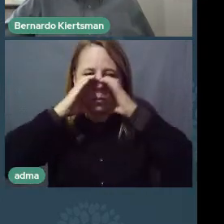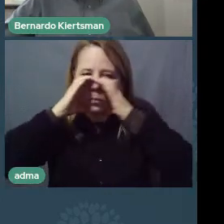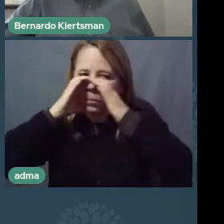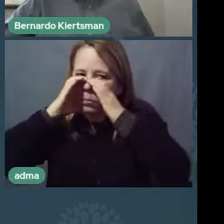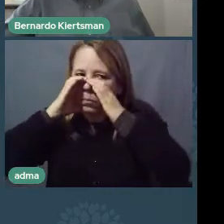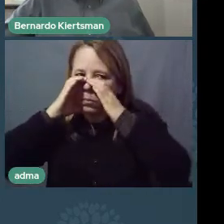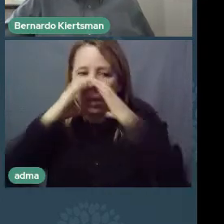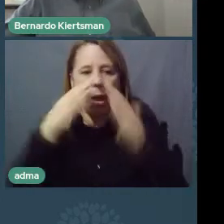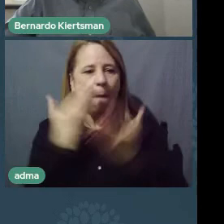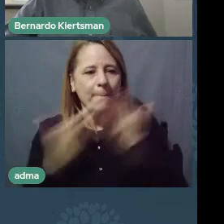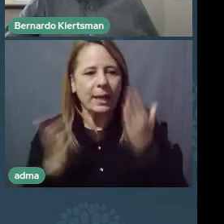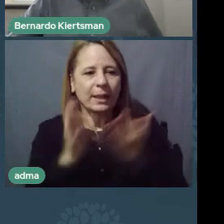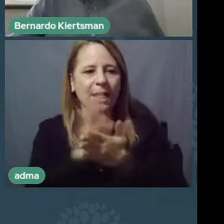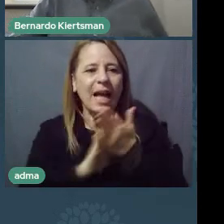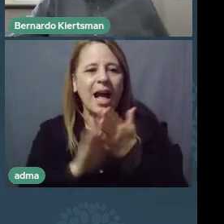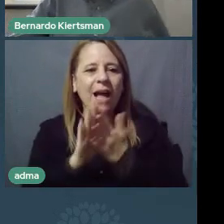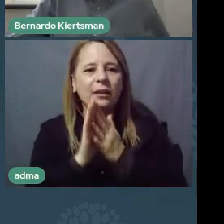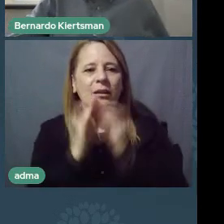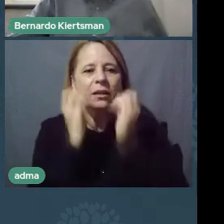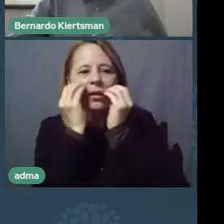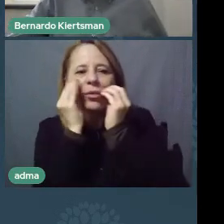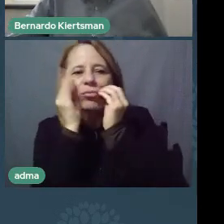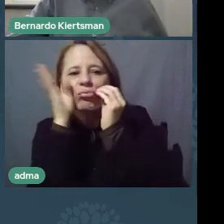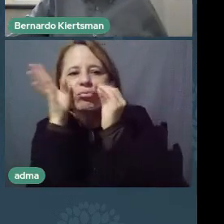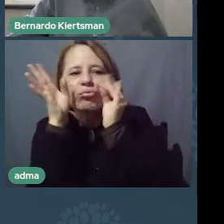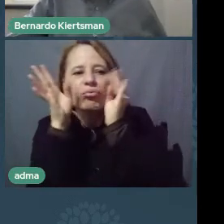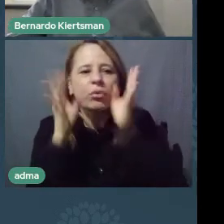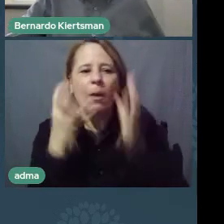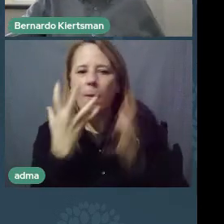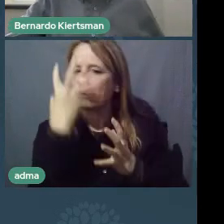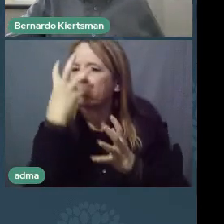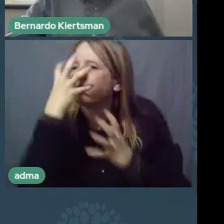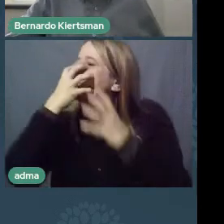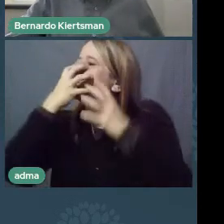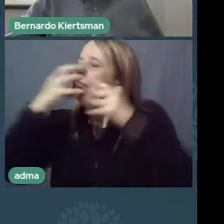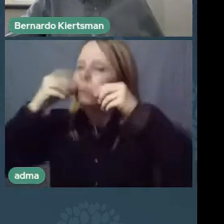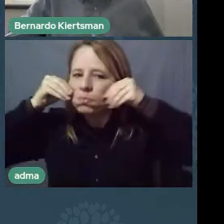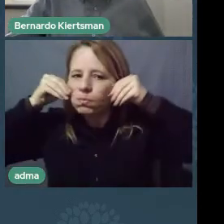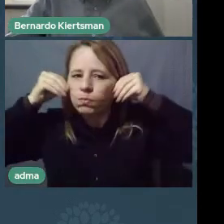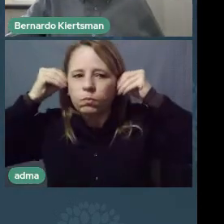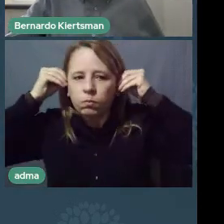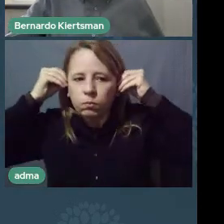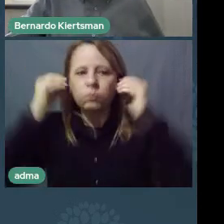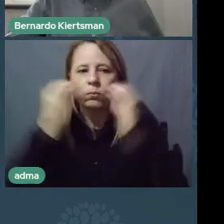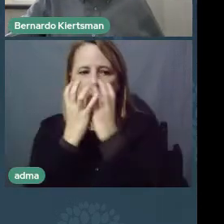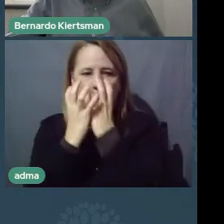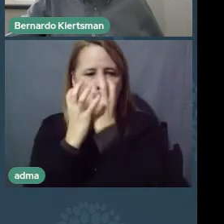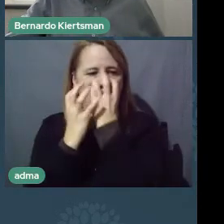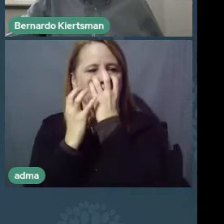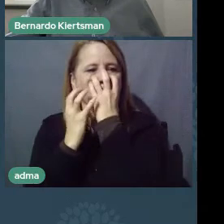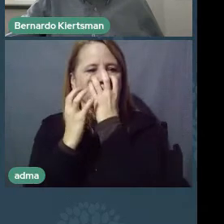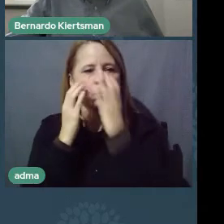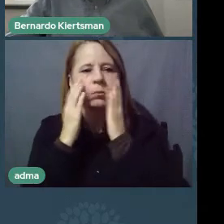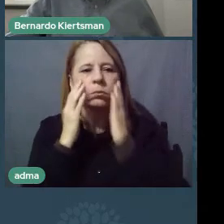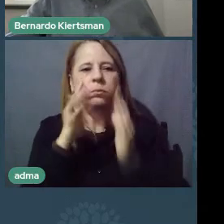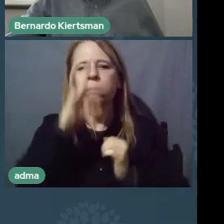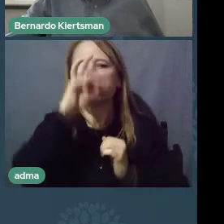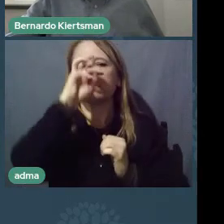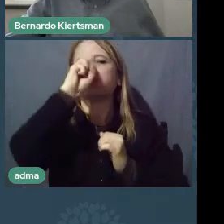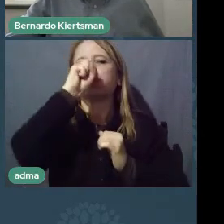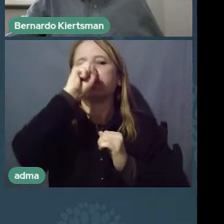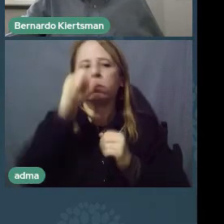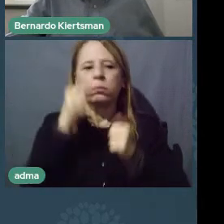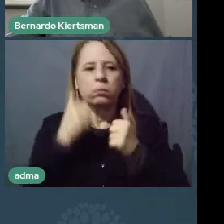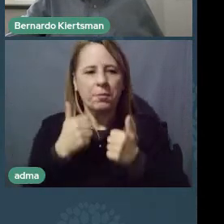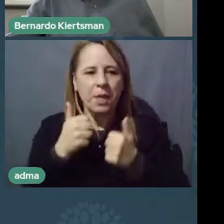tivesse, para que você não perdesse nenhuma quantidade do medicamento na hora de fazer a nebulização.